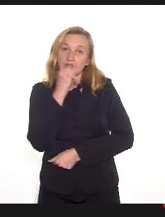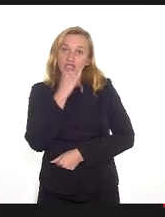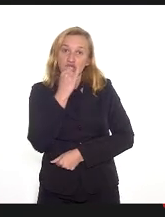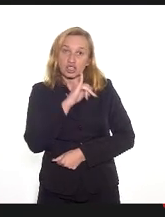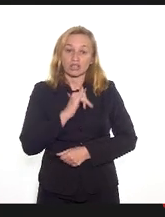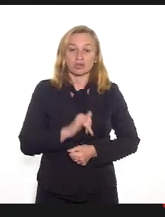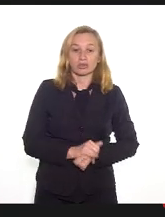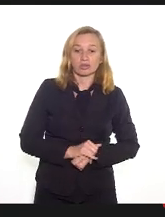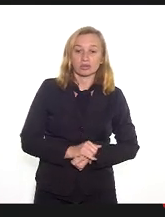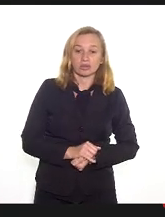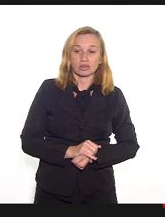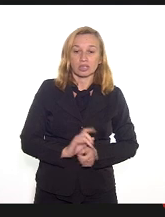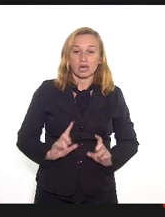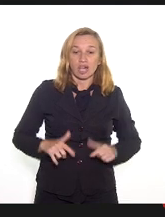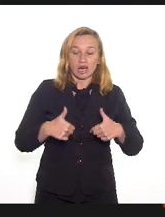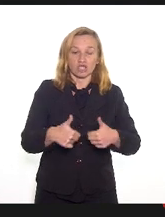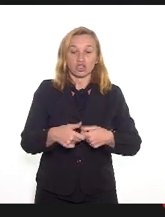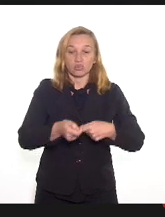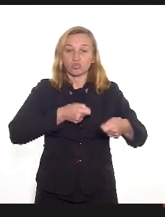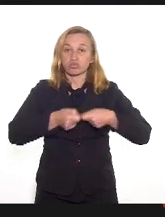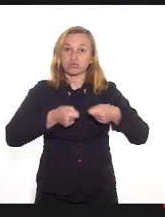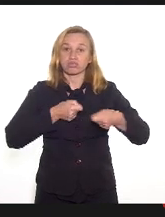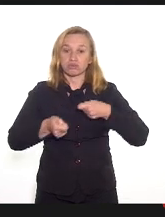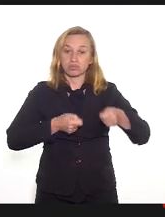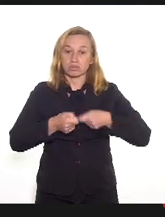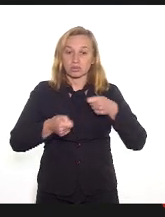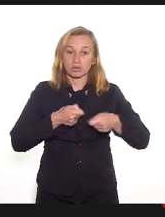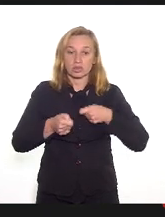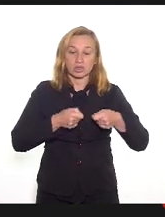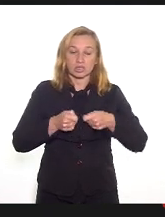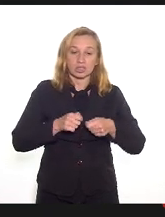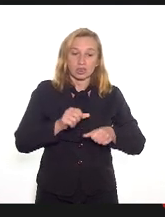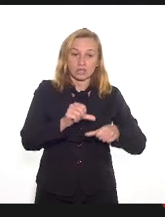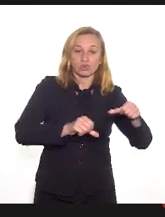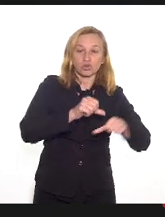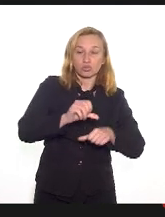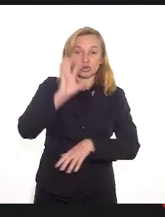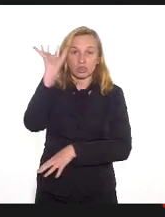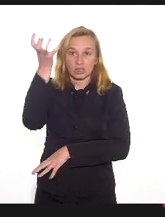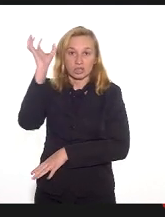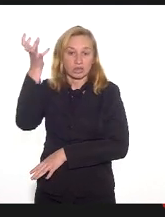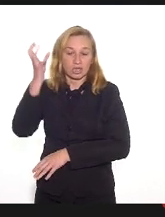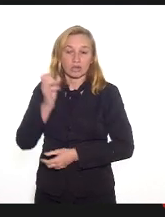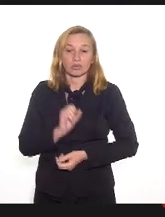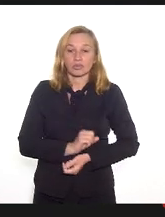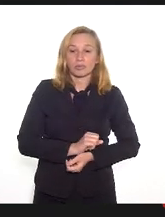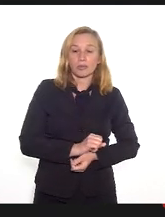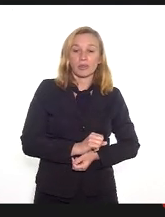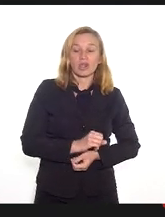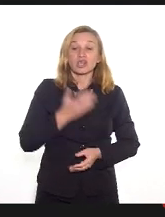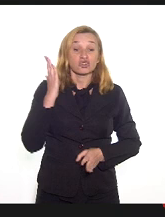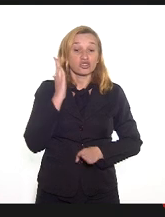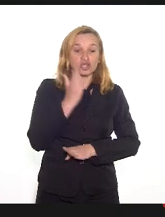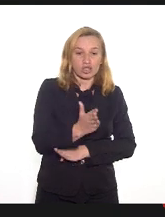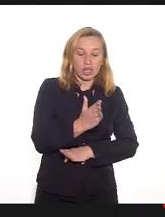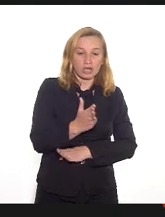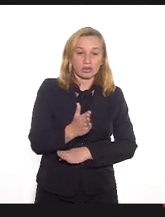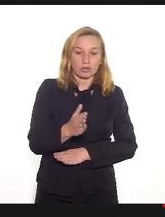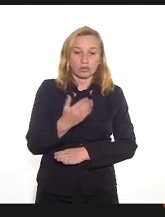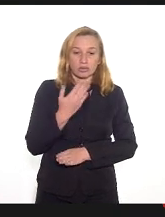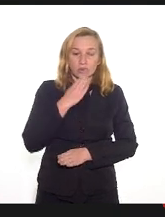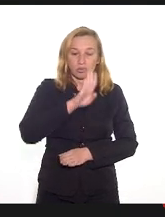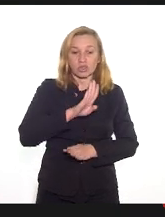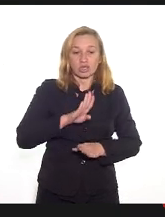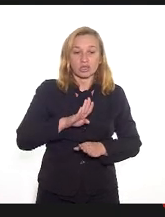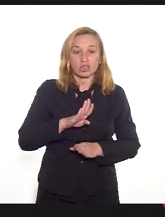a ação de controle das mudanças climáticas. Então, nós estamos diretamente comprometidos e o